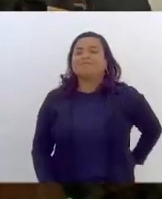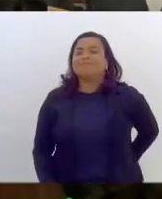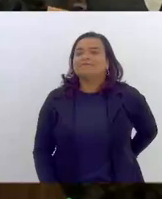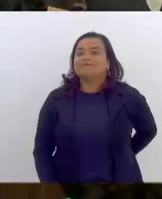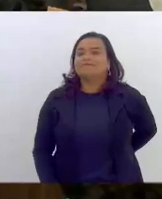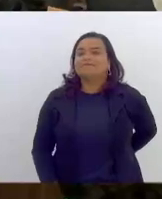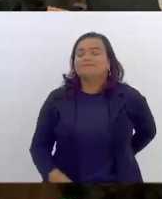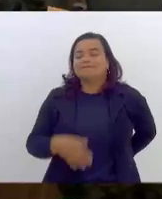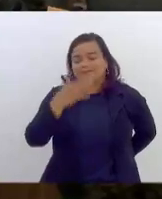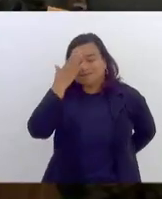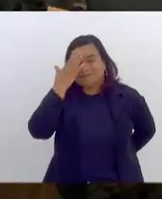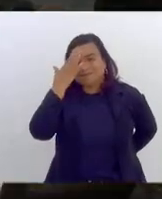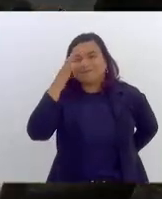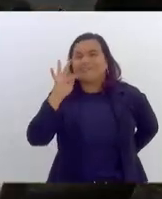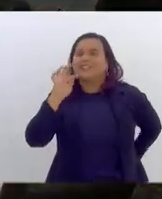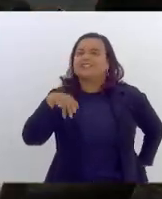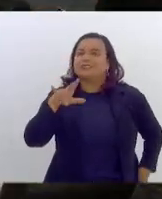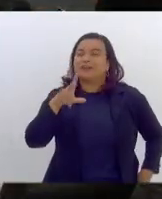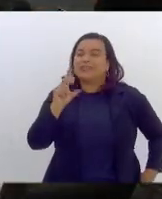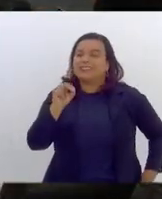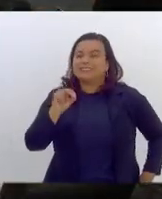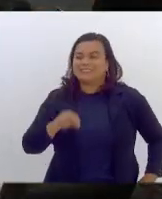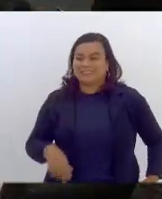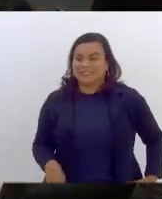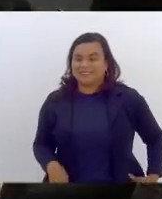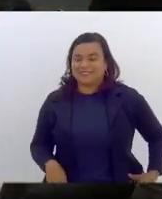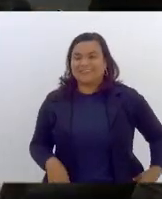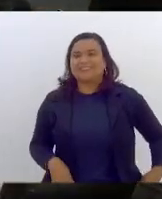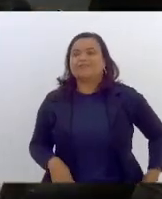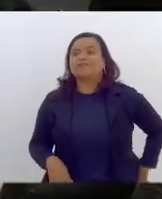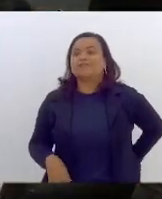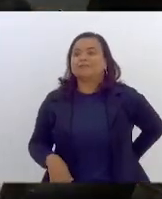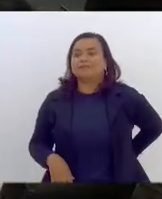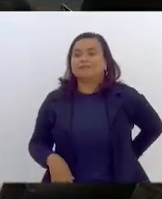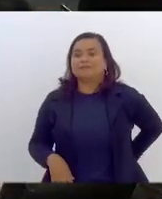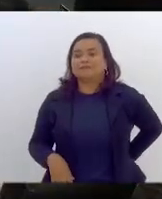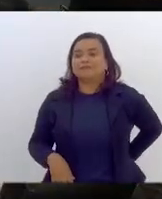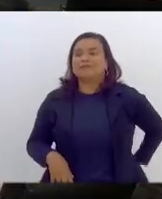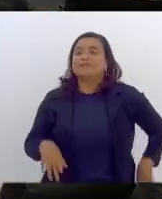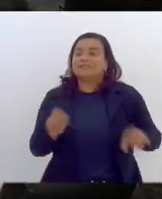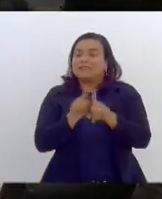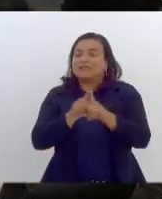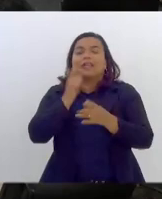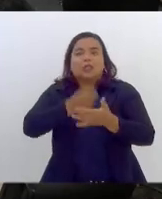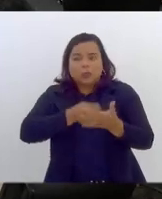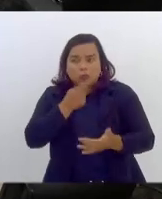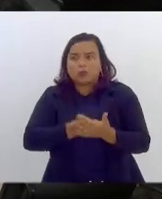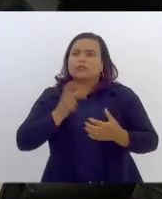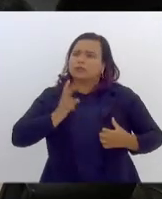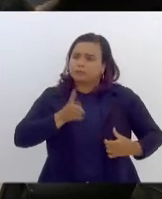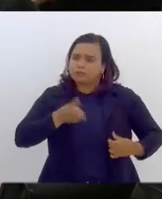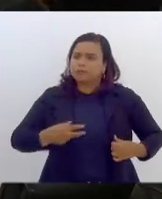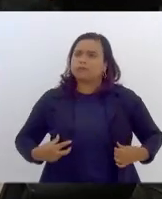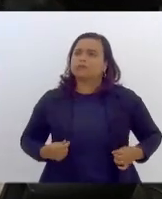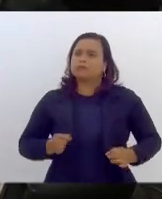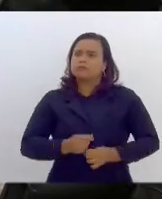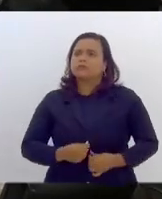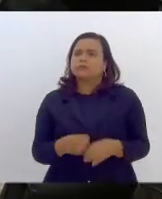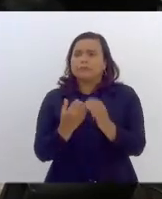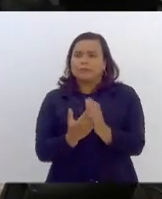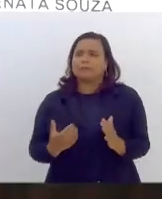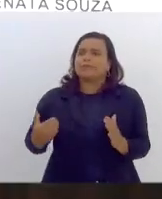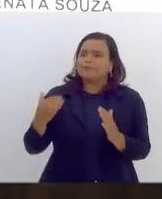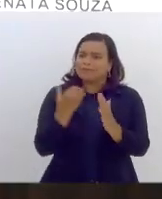Muito obrigada, Toninho. Obrigado. E que a luta siga cada vez mais